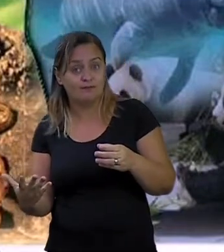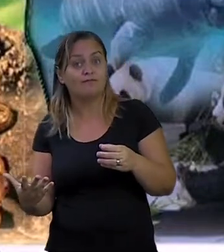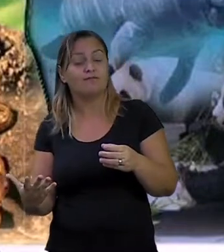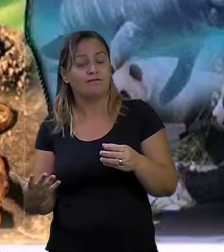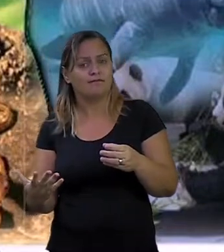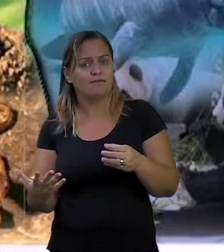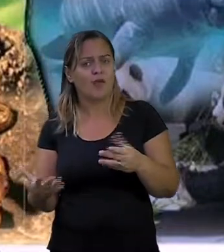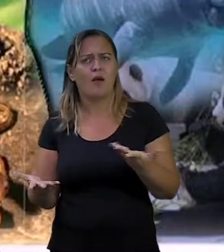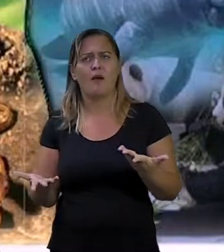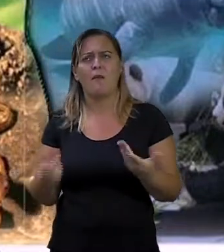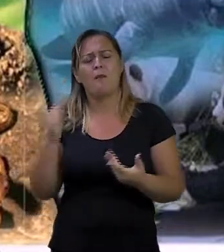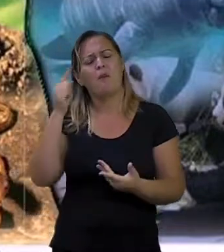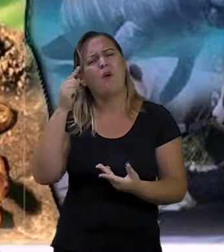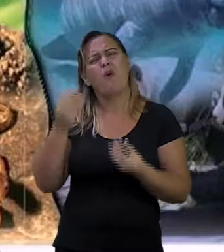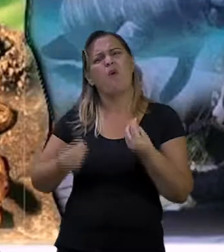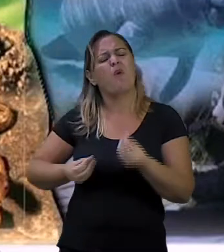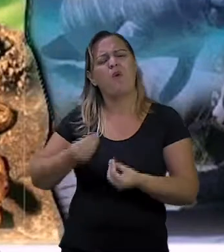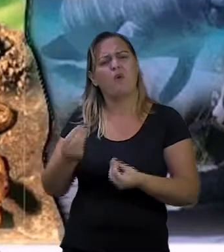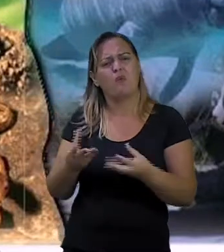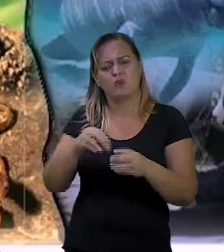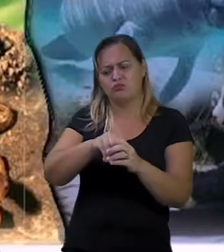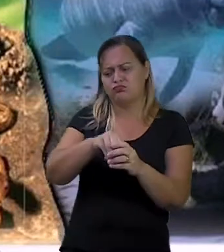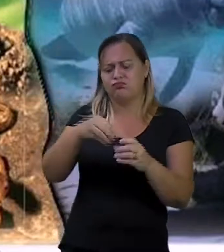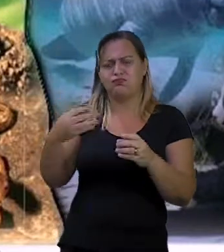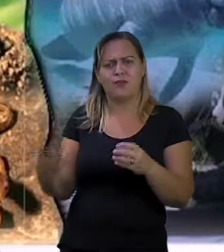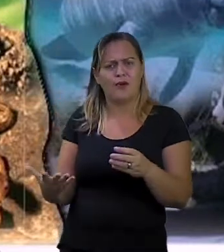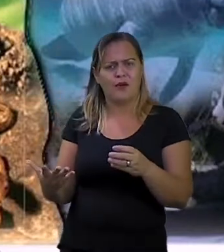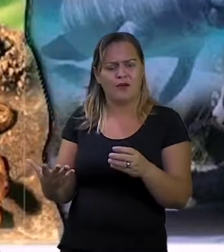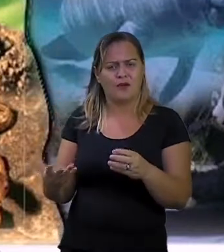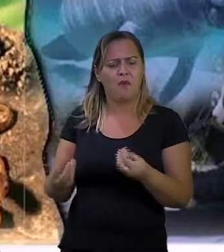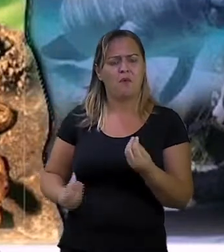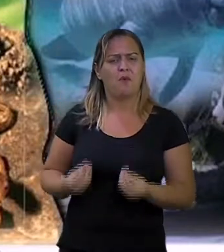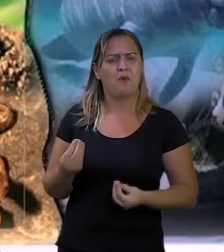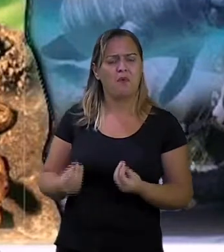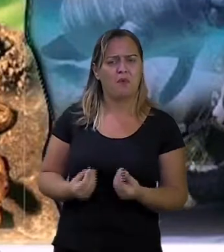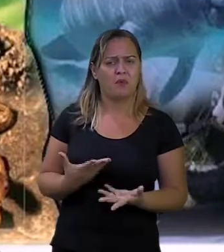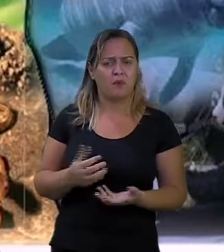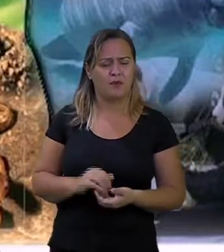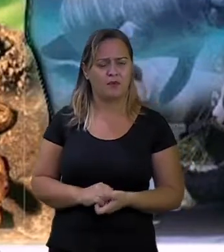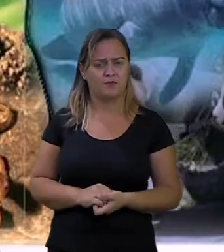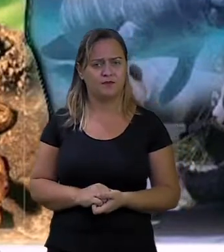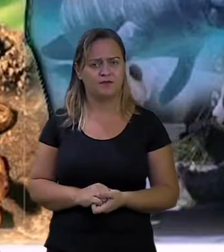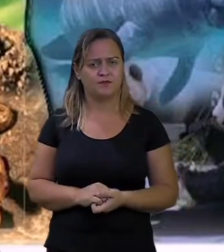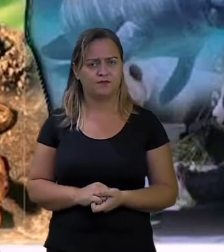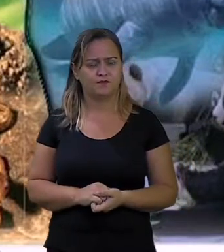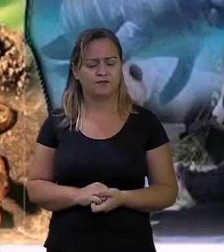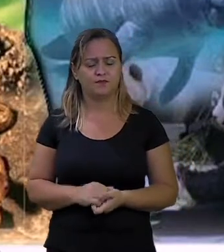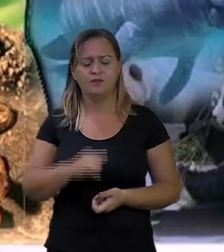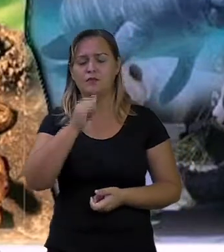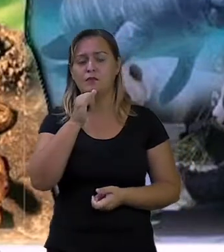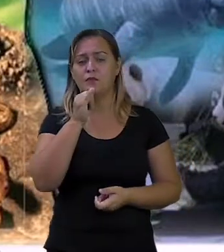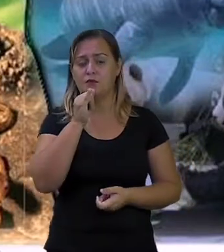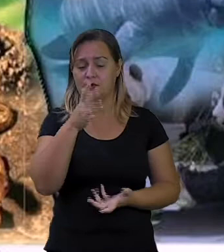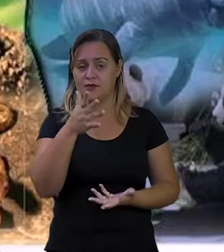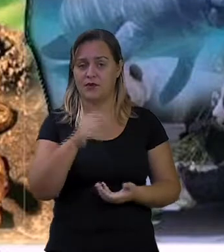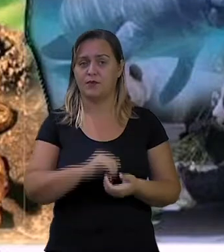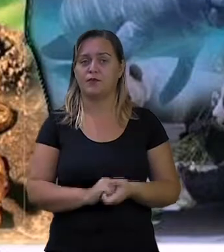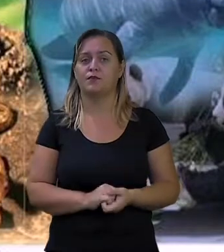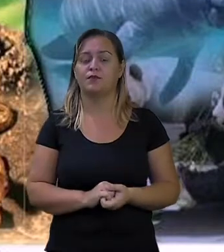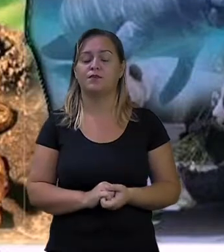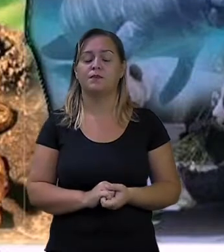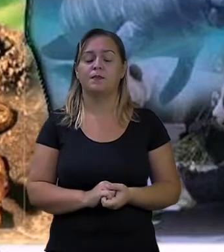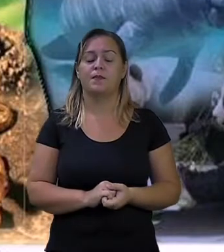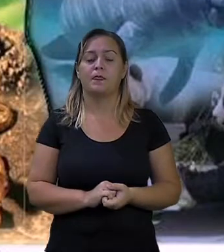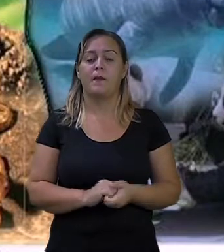Quais são as espécies que fazem essa transição? Onde o macho deposita